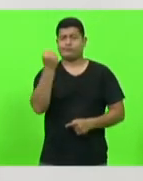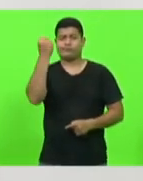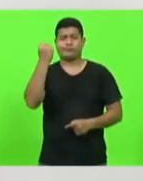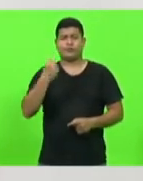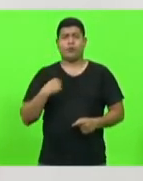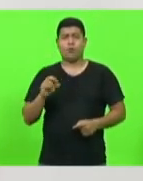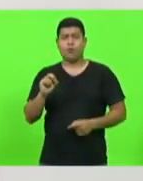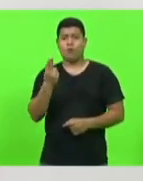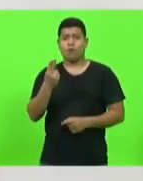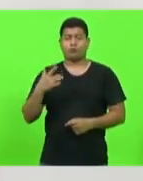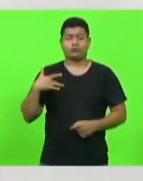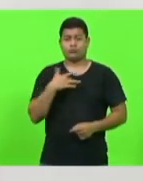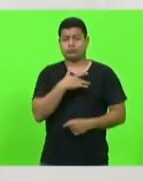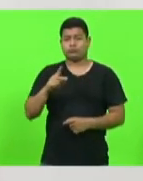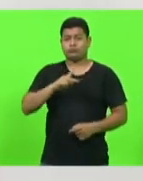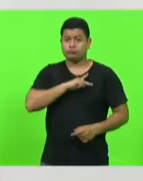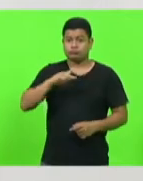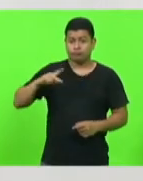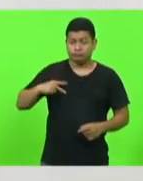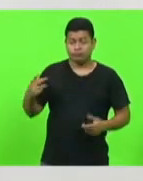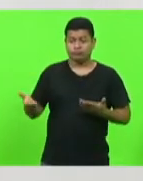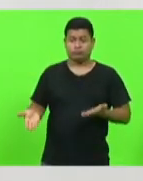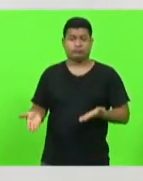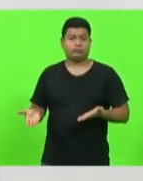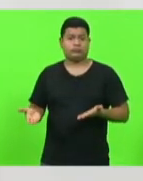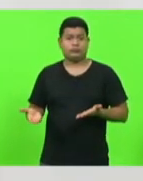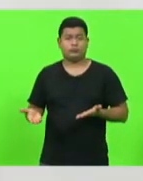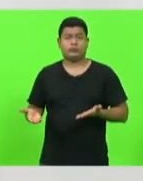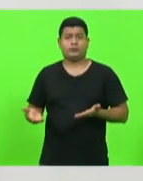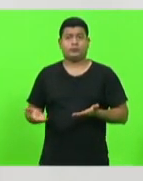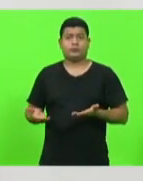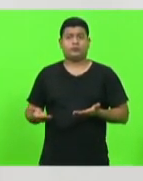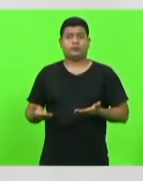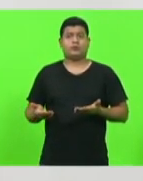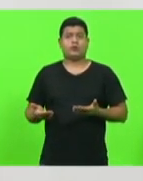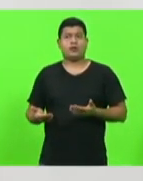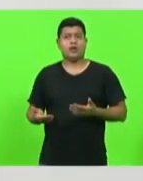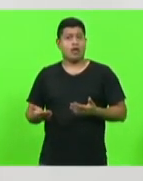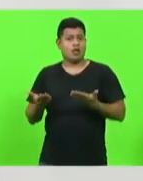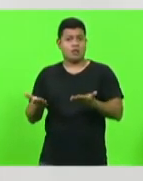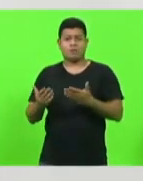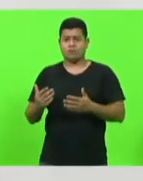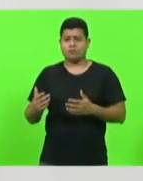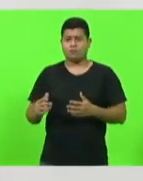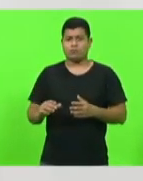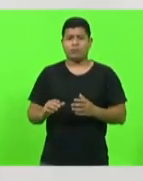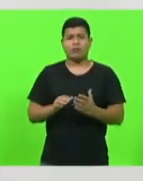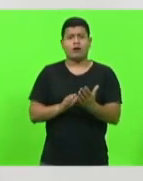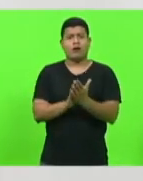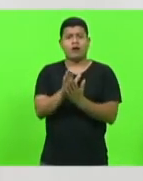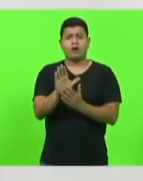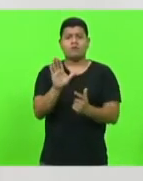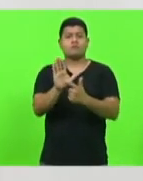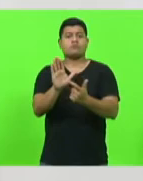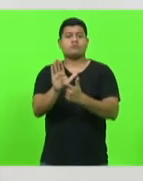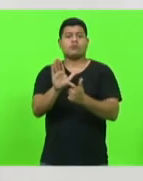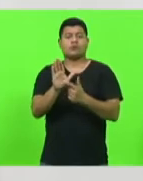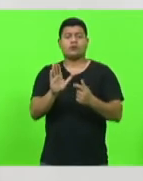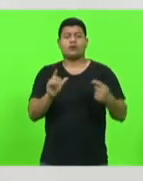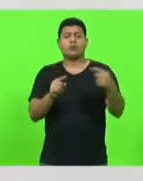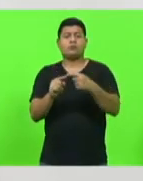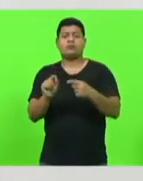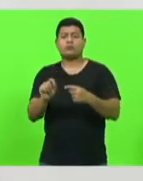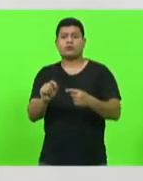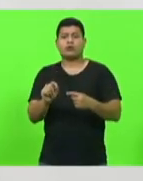saúde pública, porque é contraditório, o que tem a ver então esse passaporte? São medidas autoritárias, primeiro